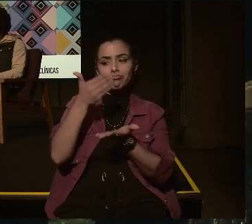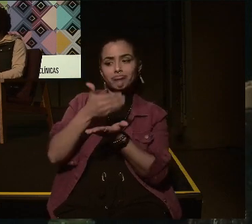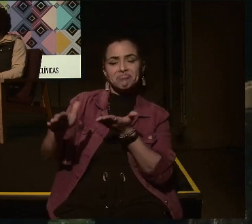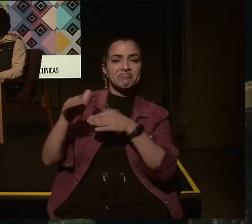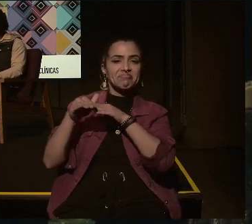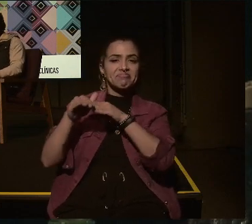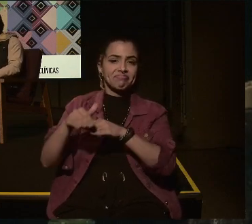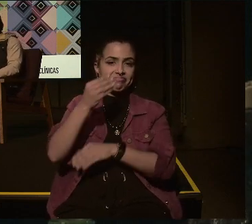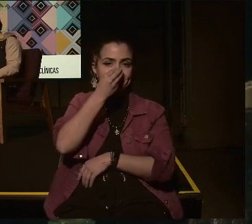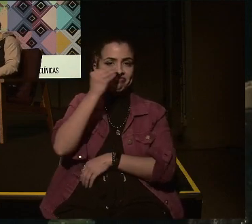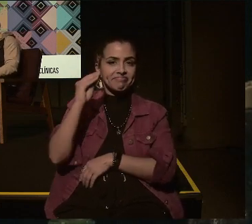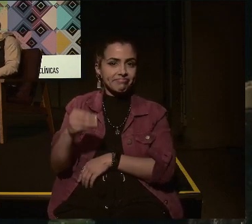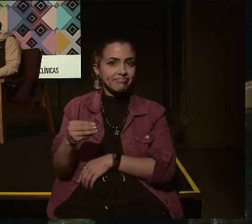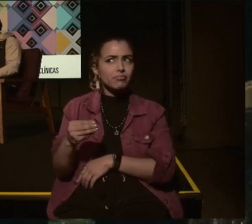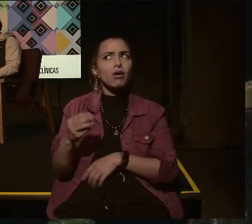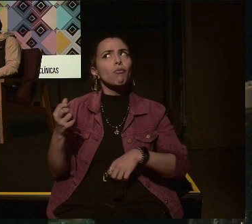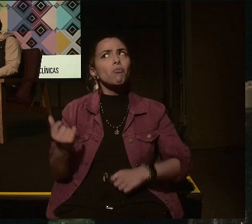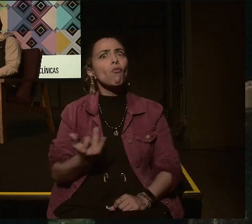Kwame?